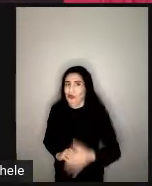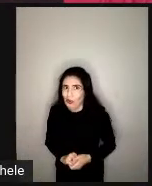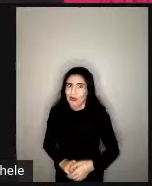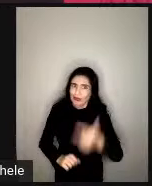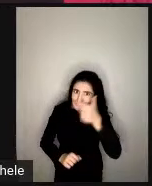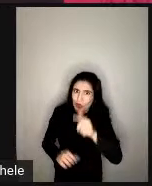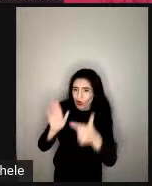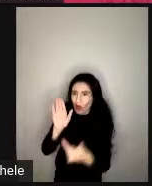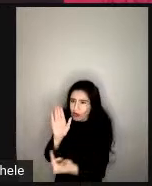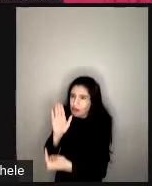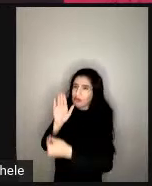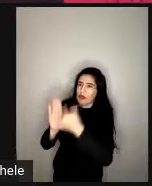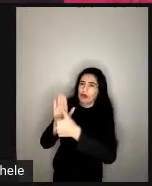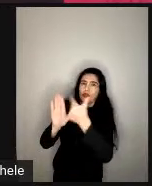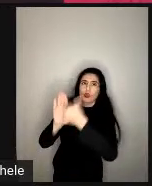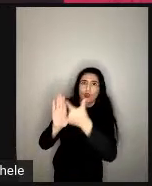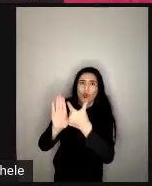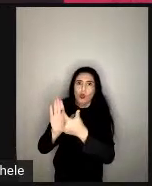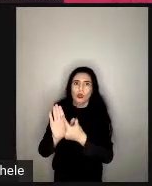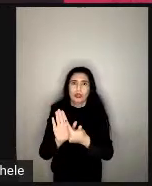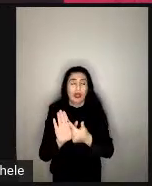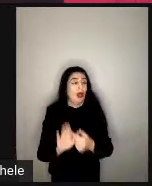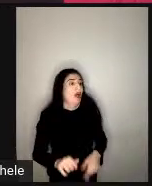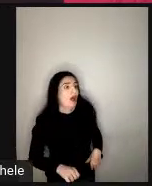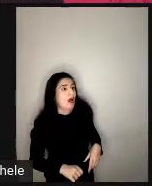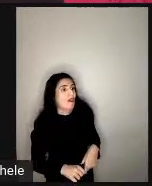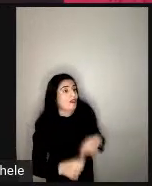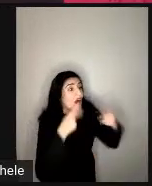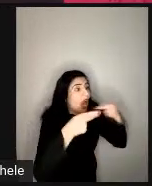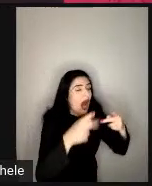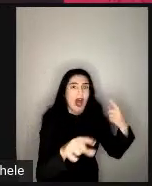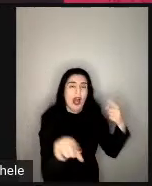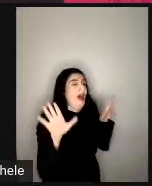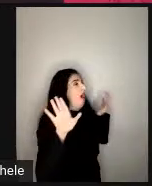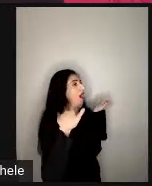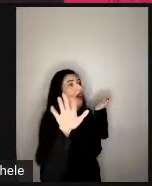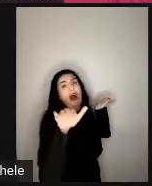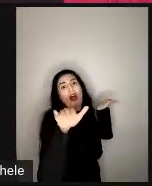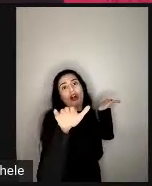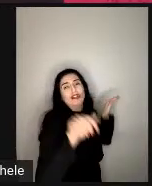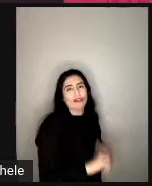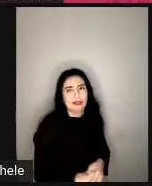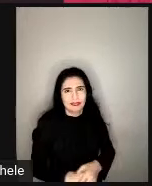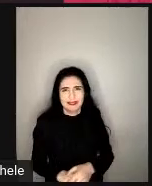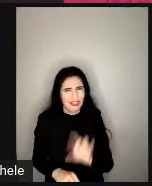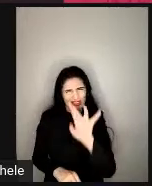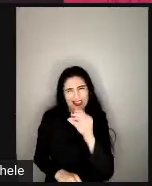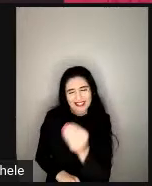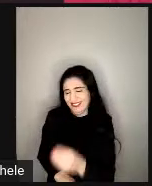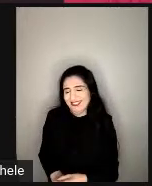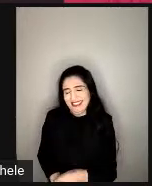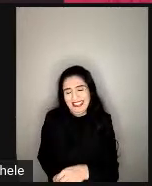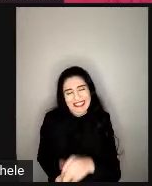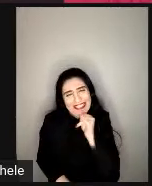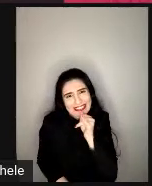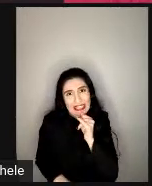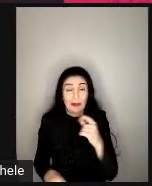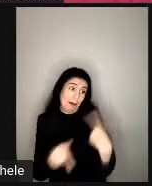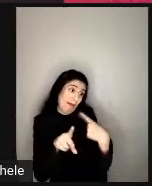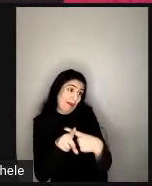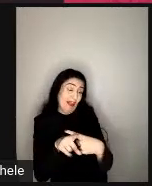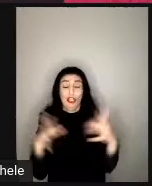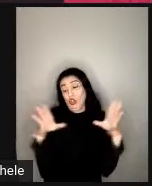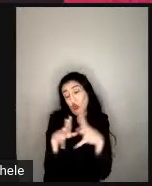consulta, a continuidade, era o anjo, porque ele ia dar a solução, ele ia fazer o tratamento, por pior que fosse